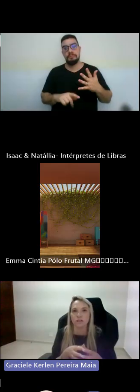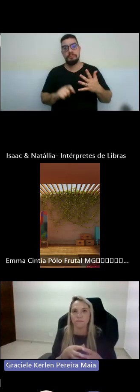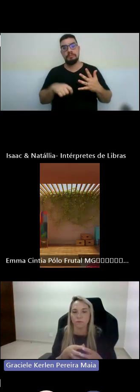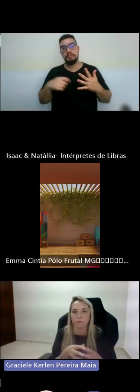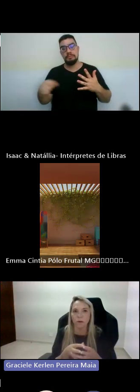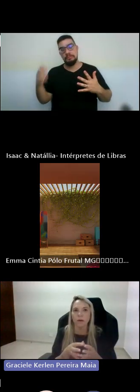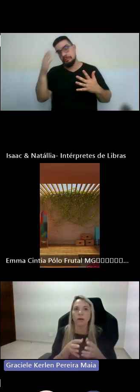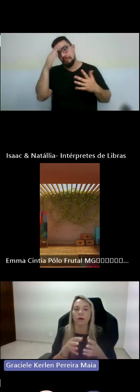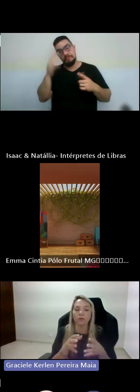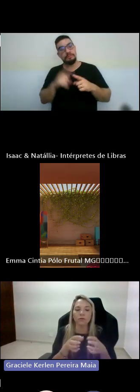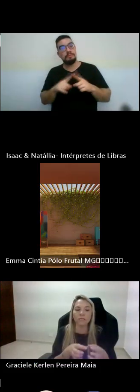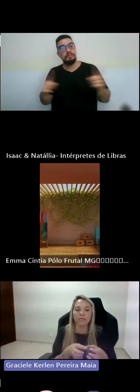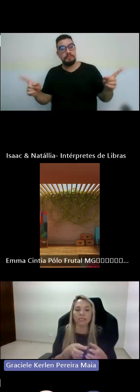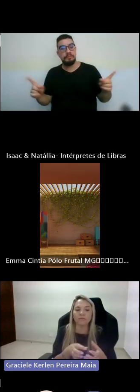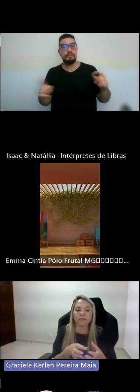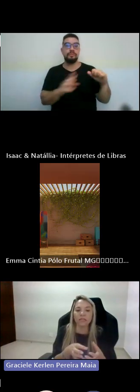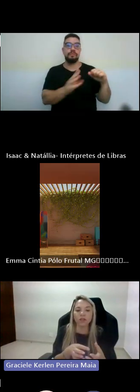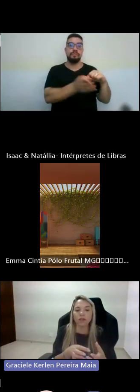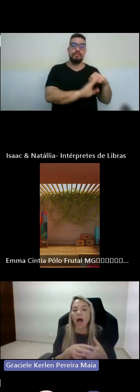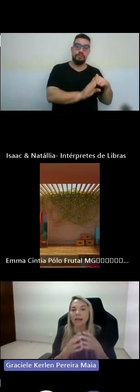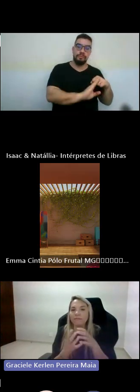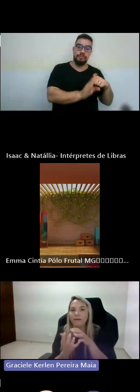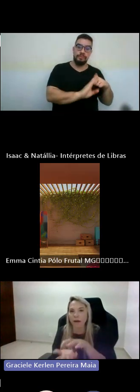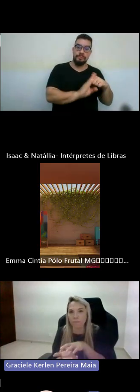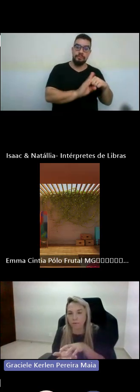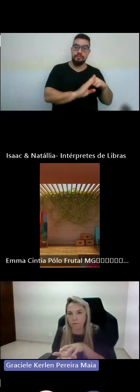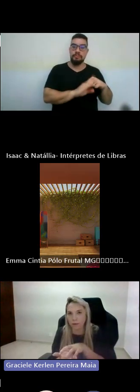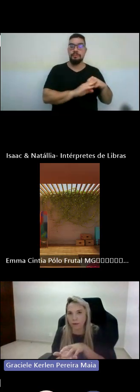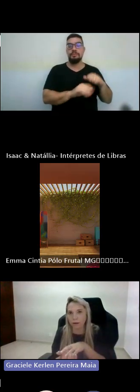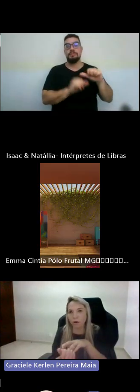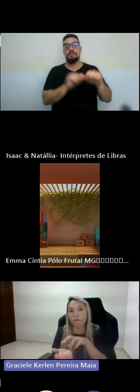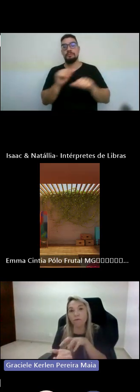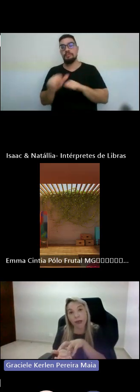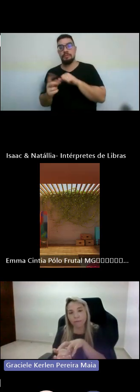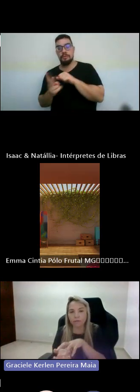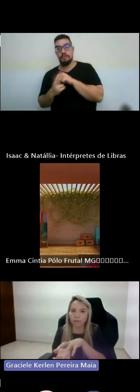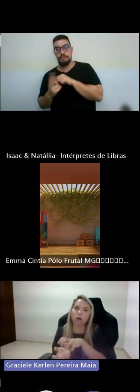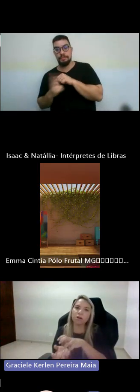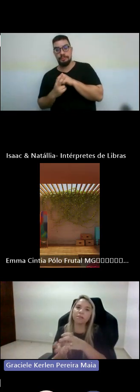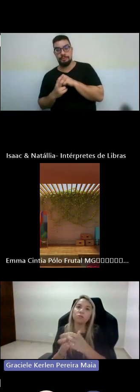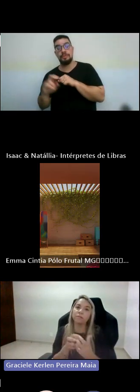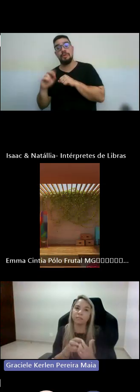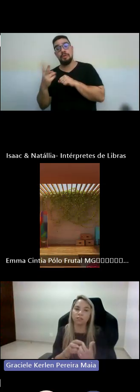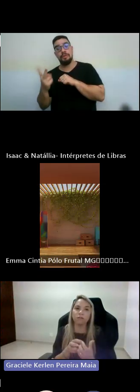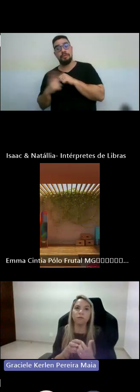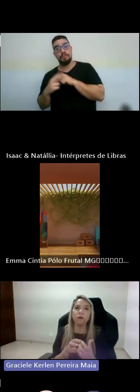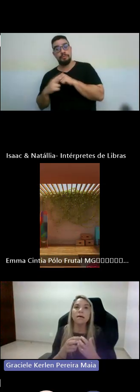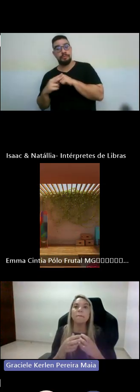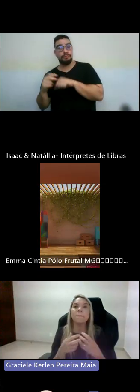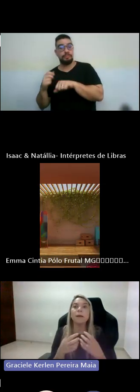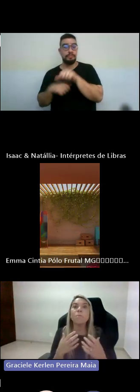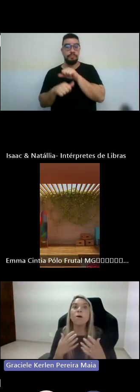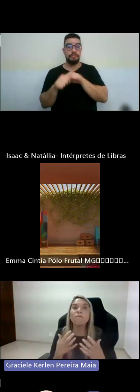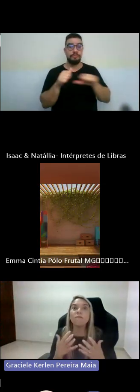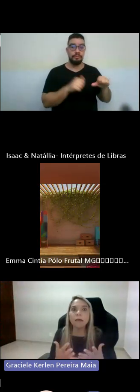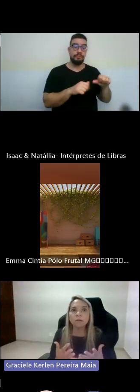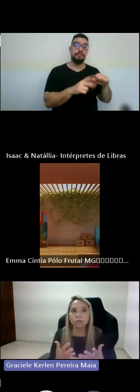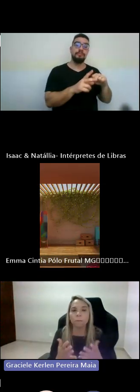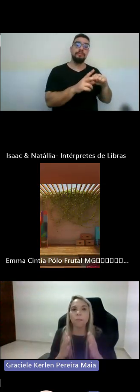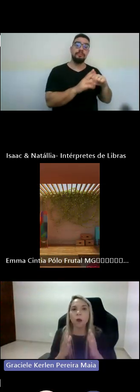o substantivo. O substantivo se torna verbo ou o verbo se torna substantivo